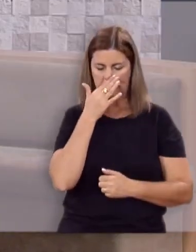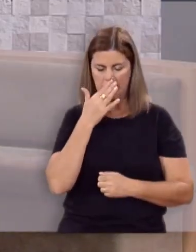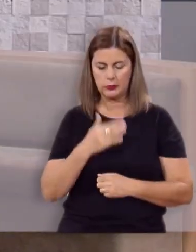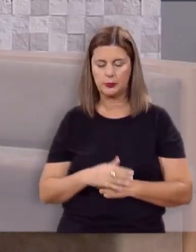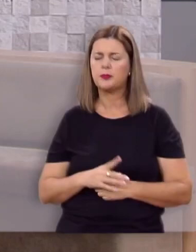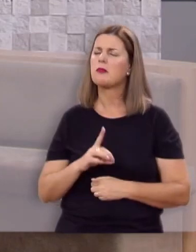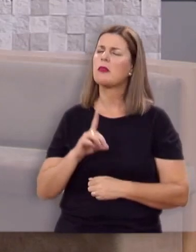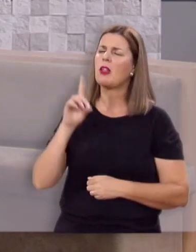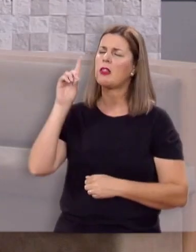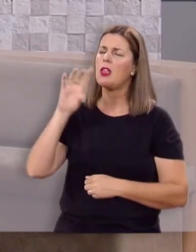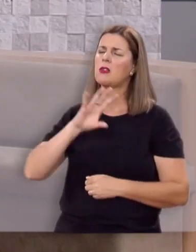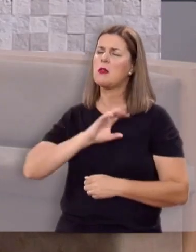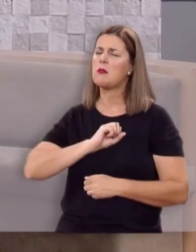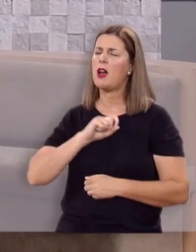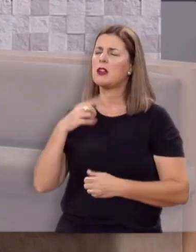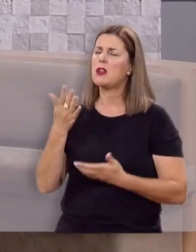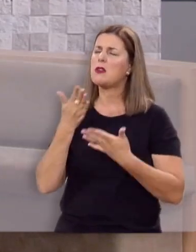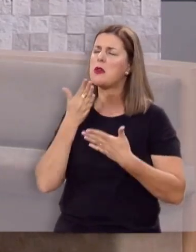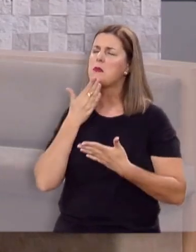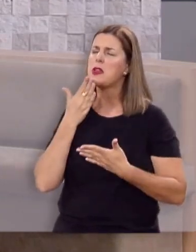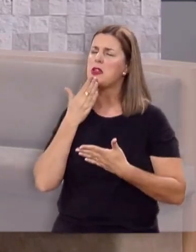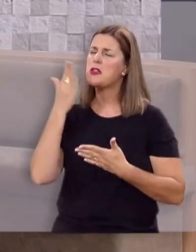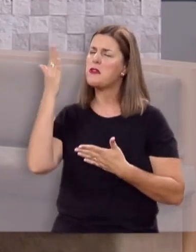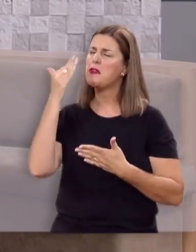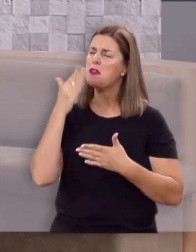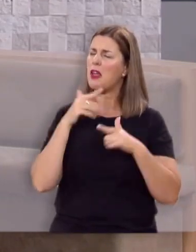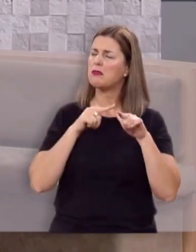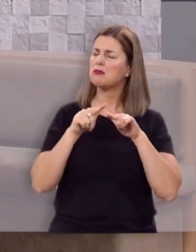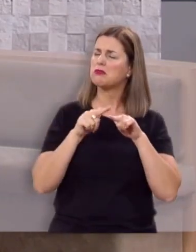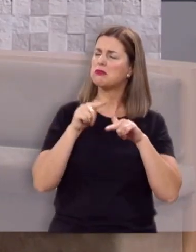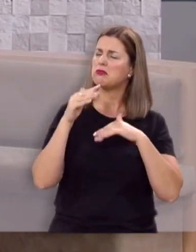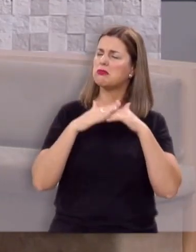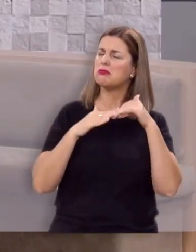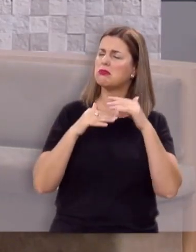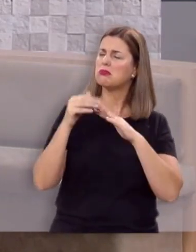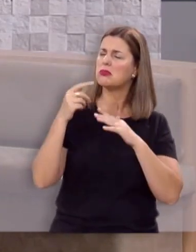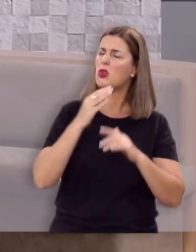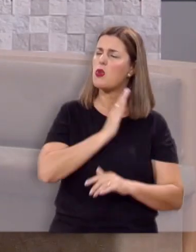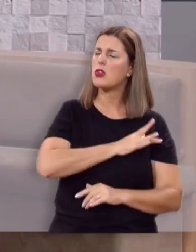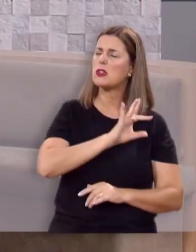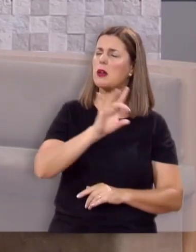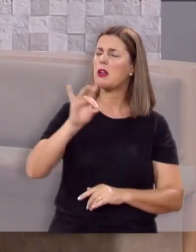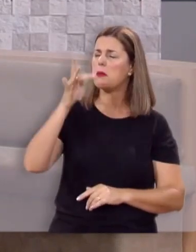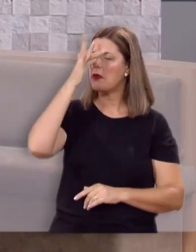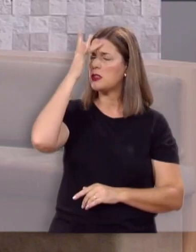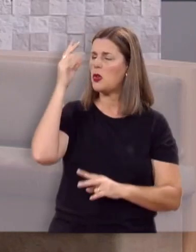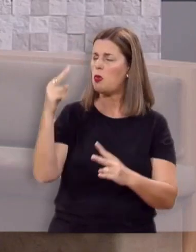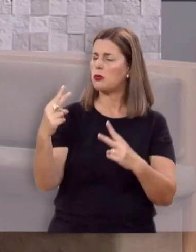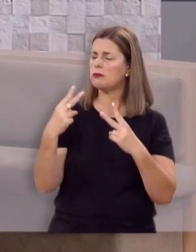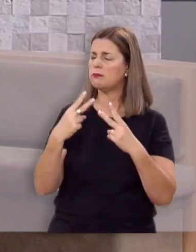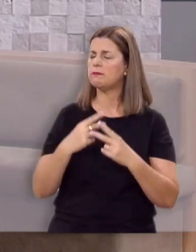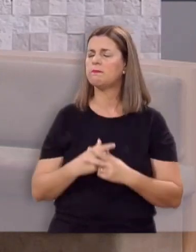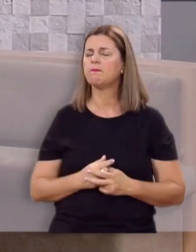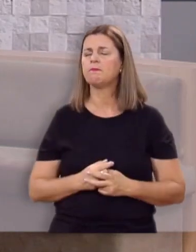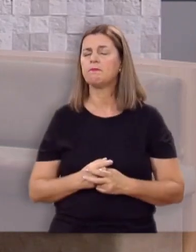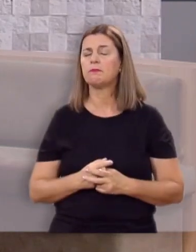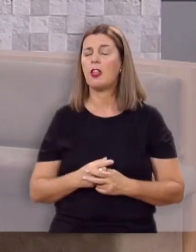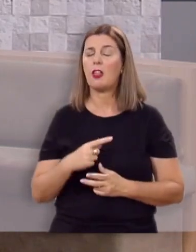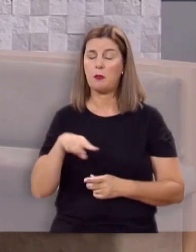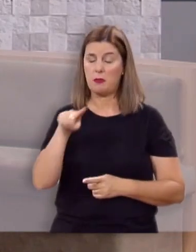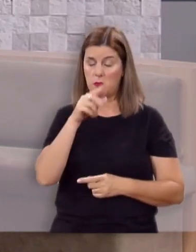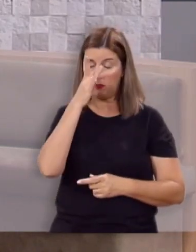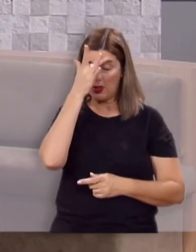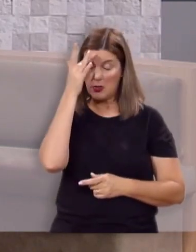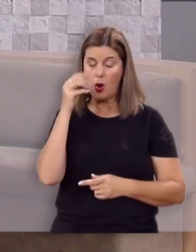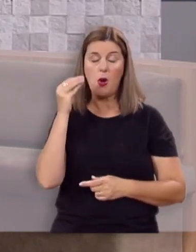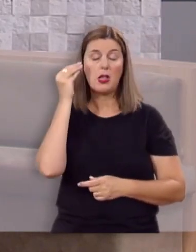você. Deus amado, eu quero te pedir que tu apliques esta palavra ao coração daqueles que estão nos assistindo,